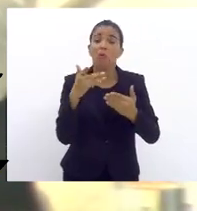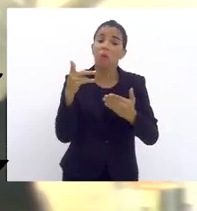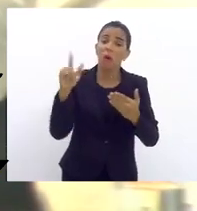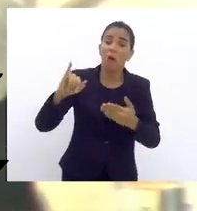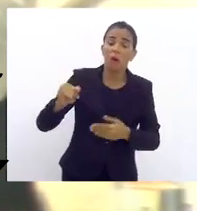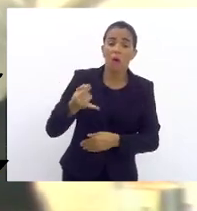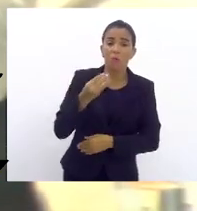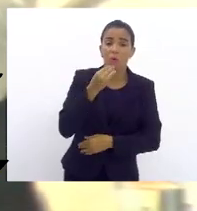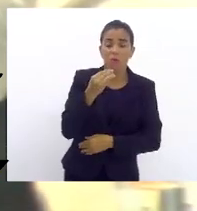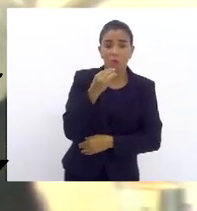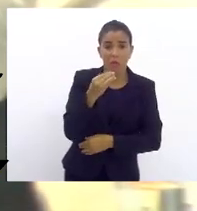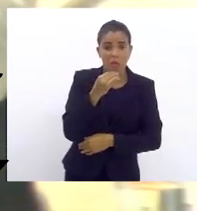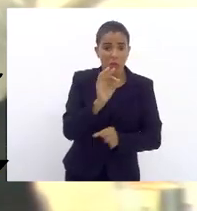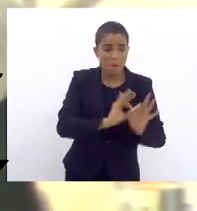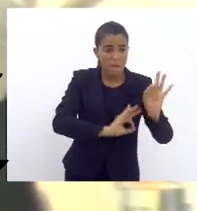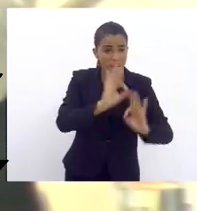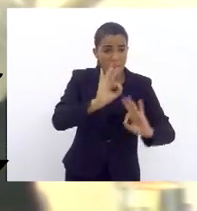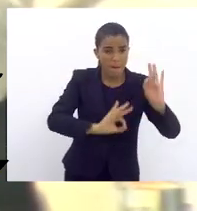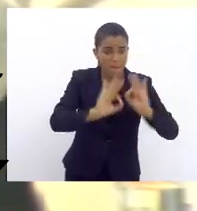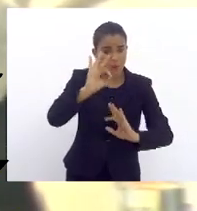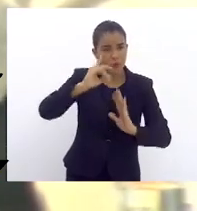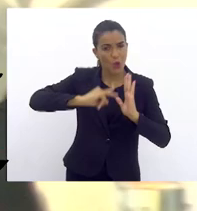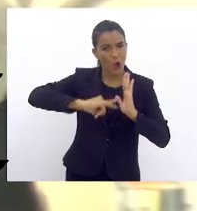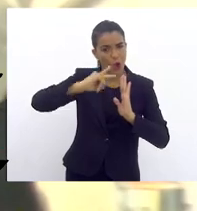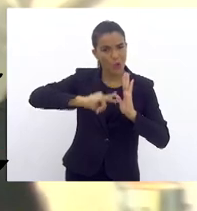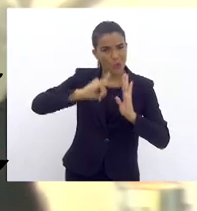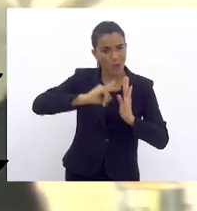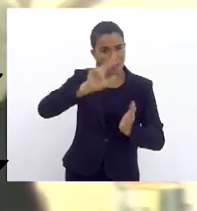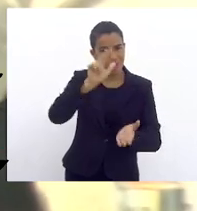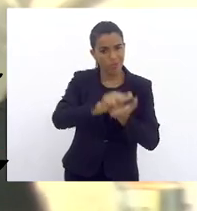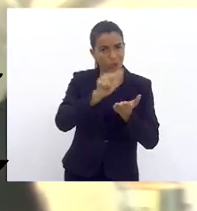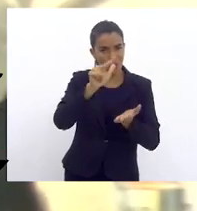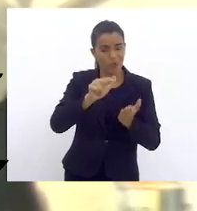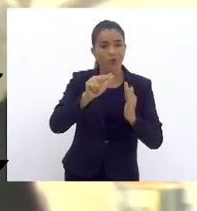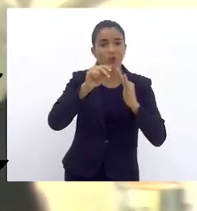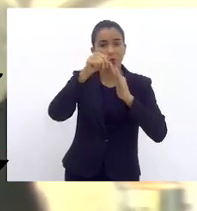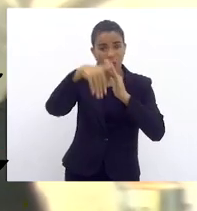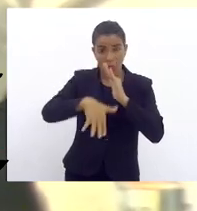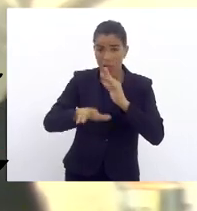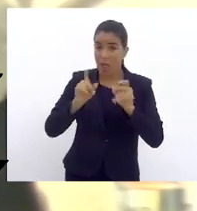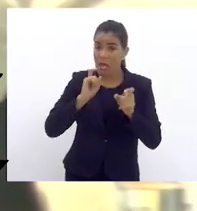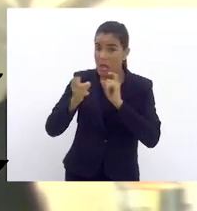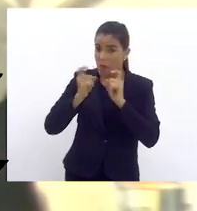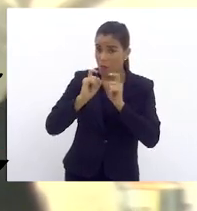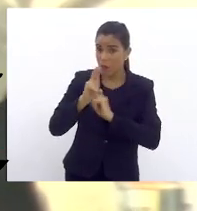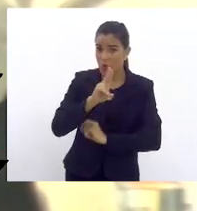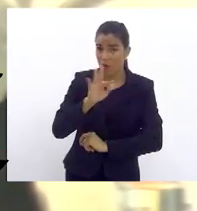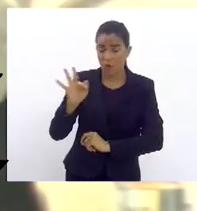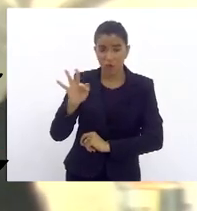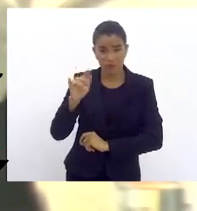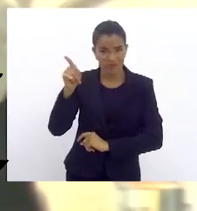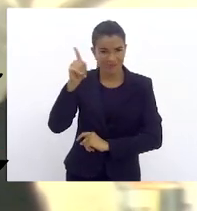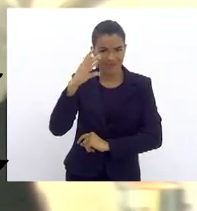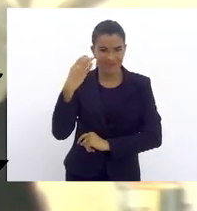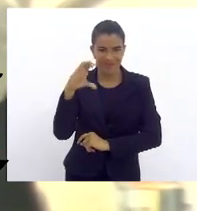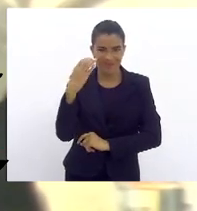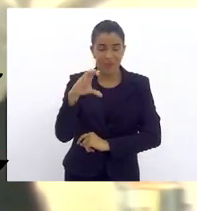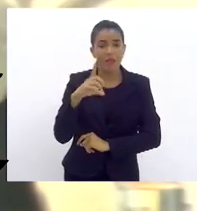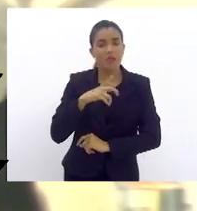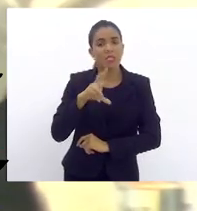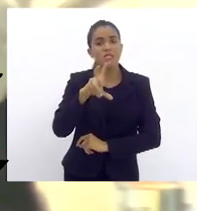agilizar a regularização dos terreiros essa reunião na UFF em Niterói tinha como 50